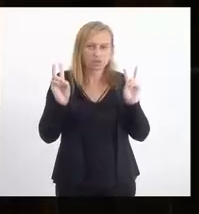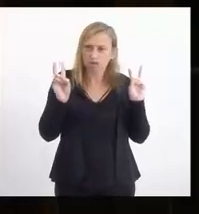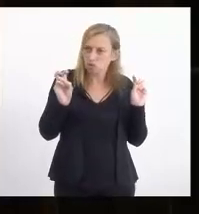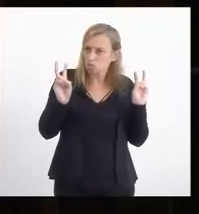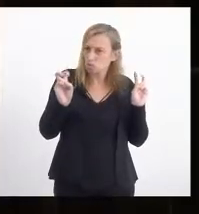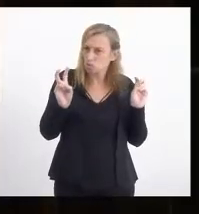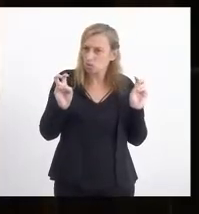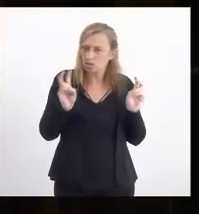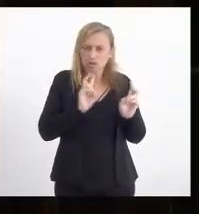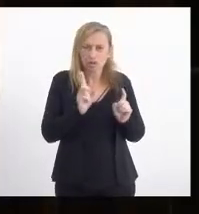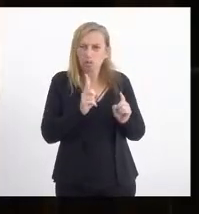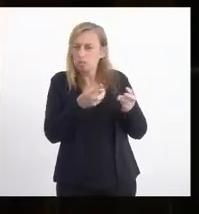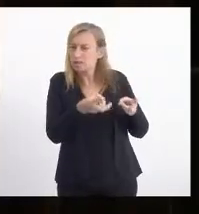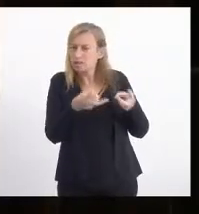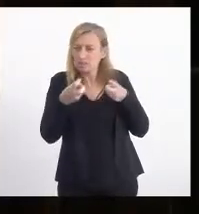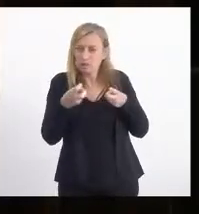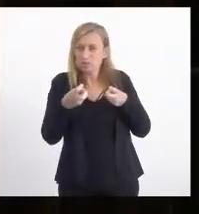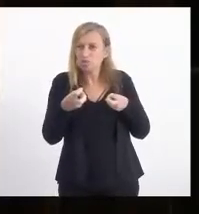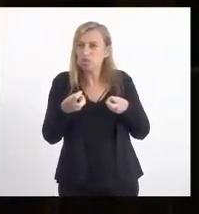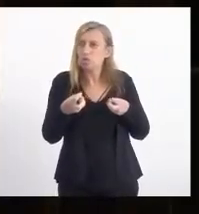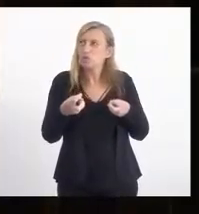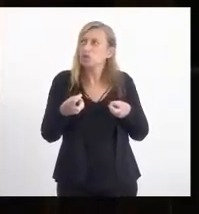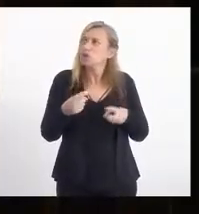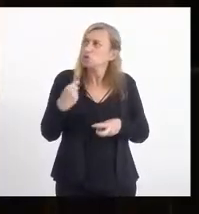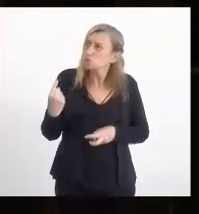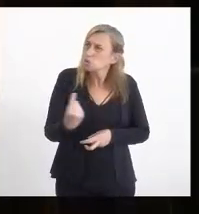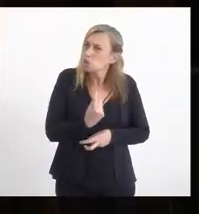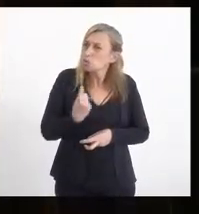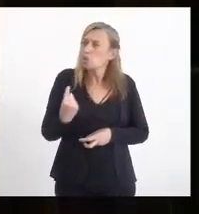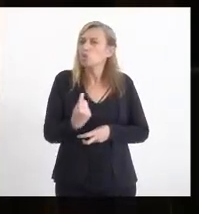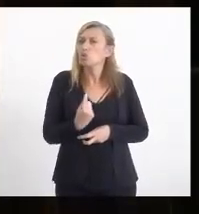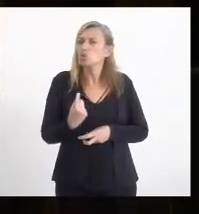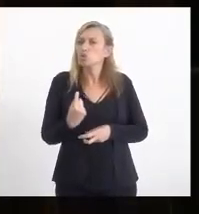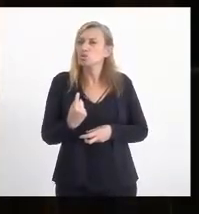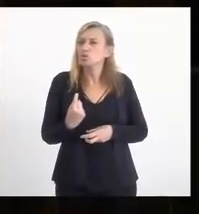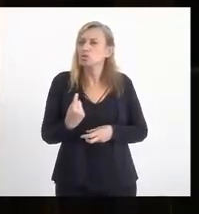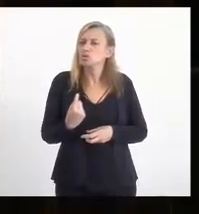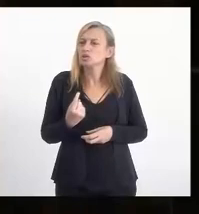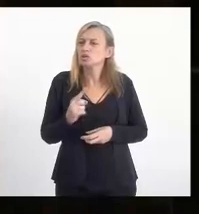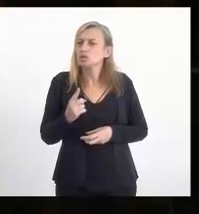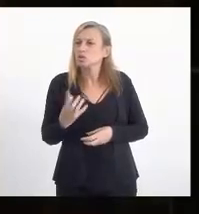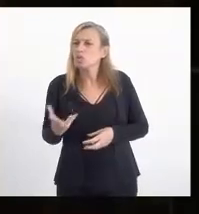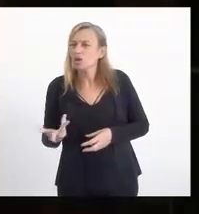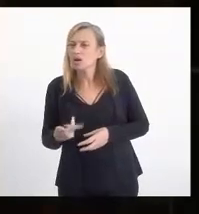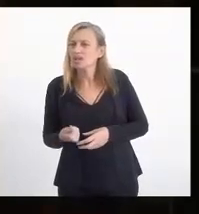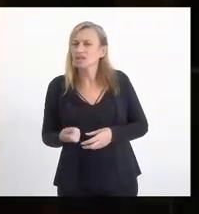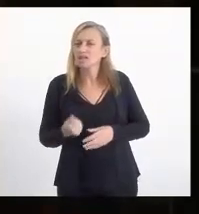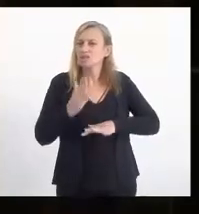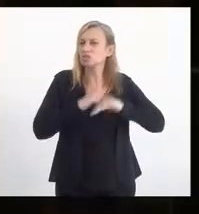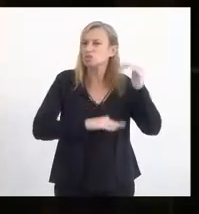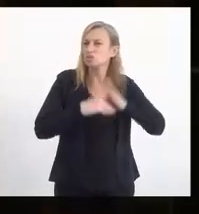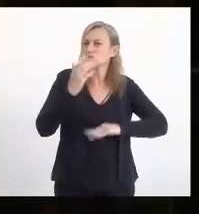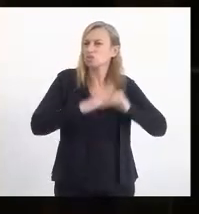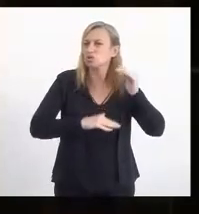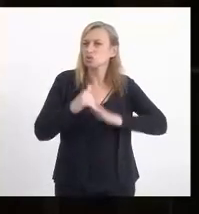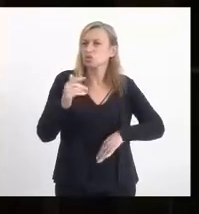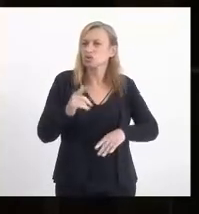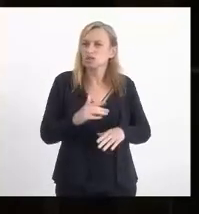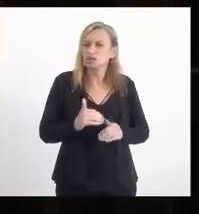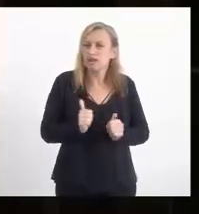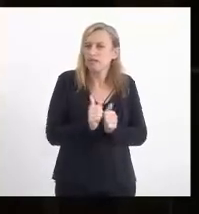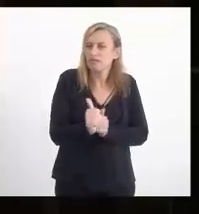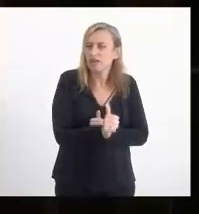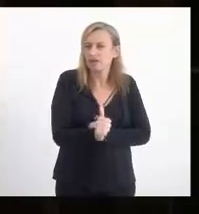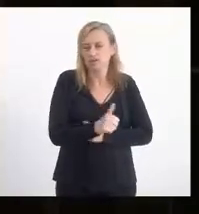sem percebermos nós estamos desqualificando os nossos profissionais que estão na